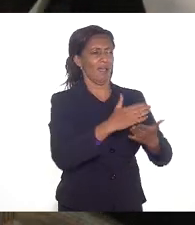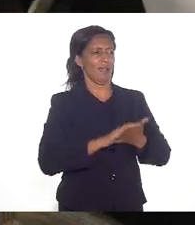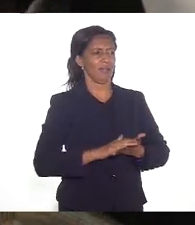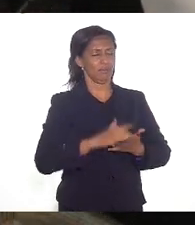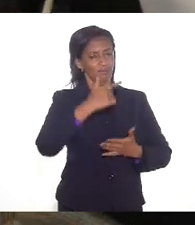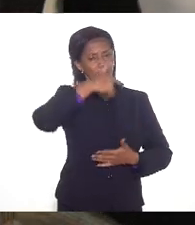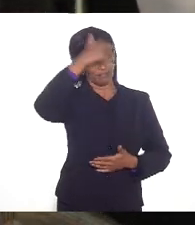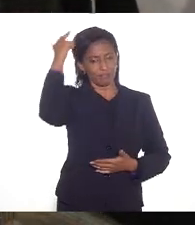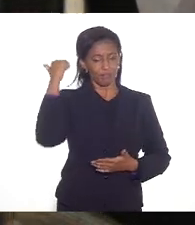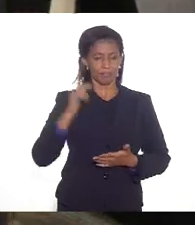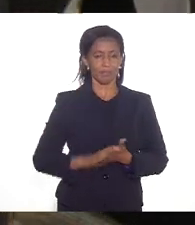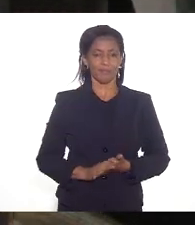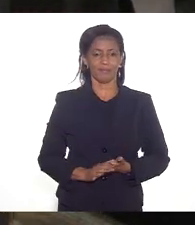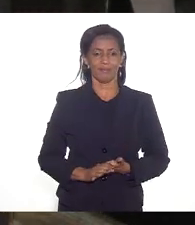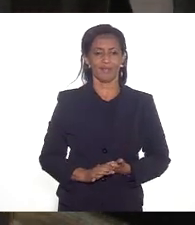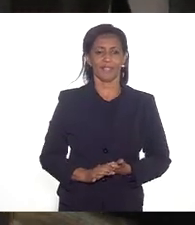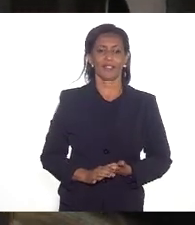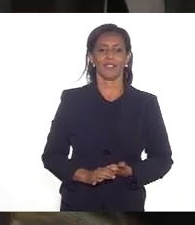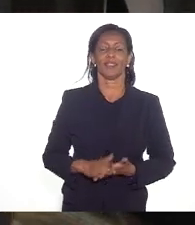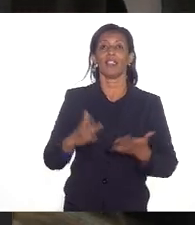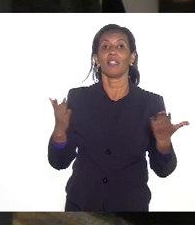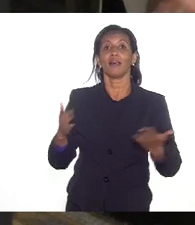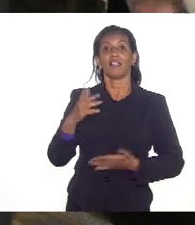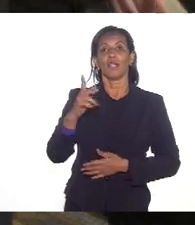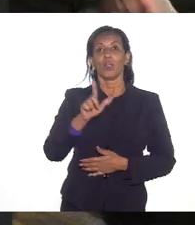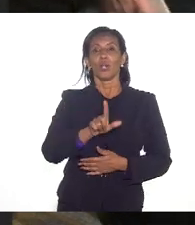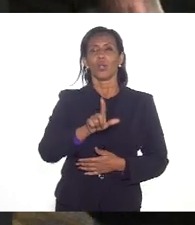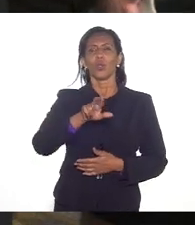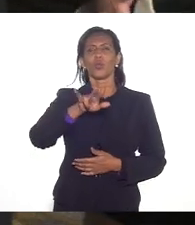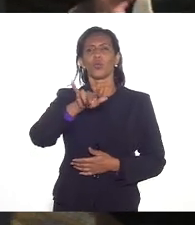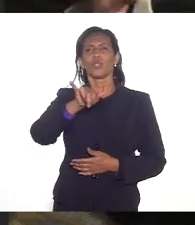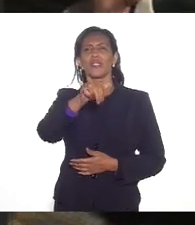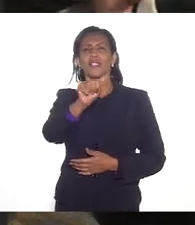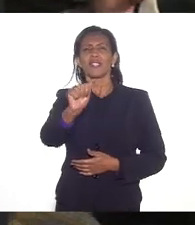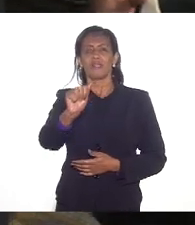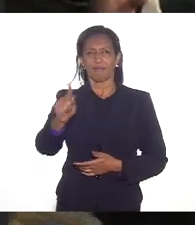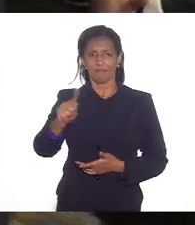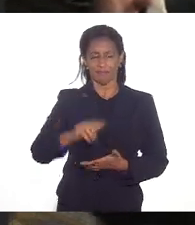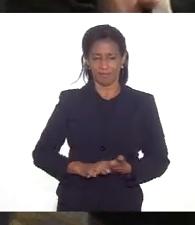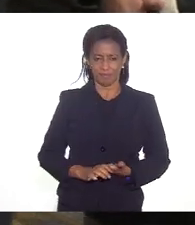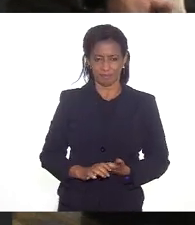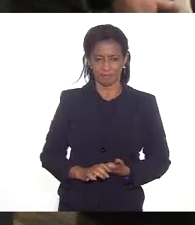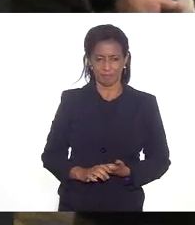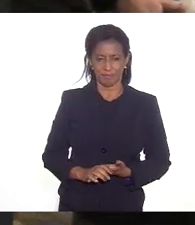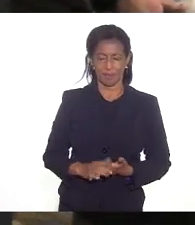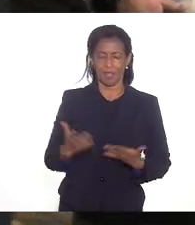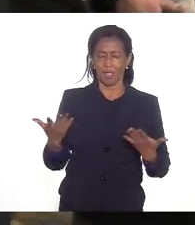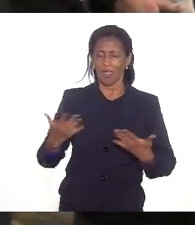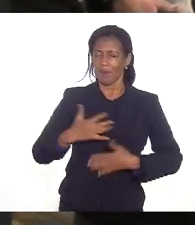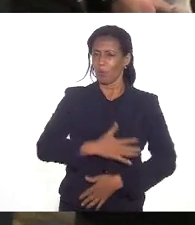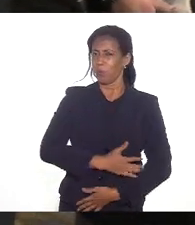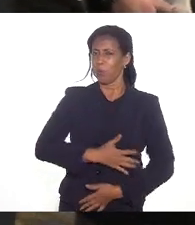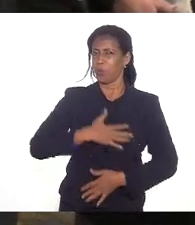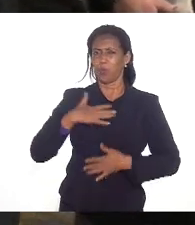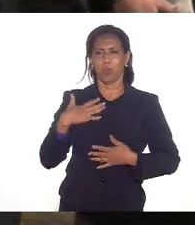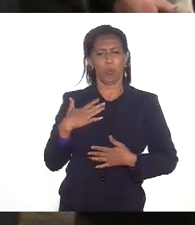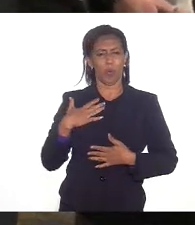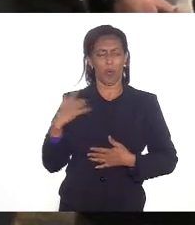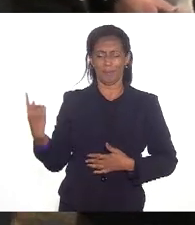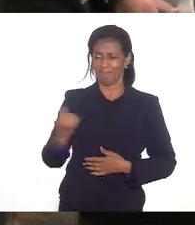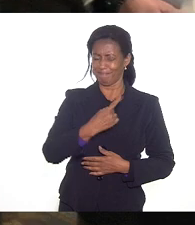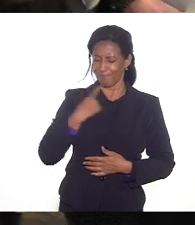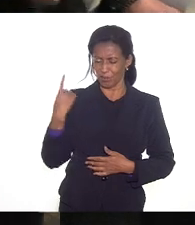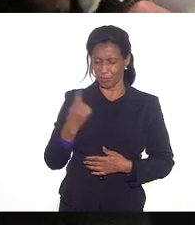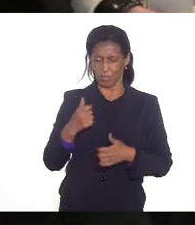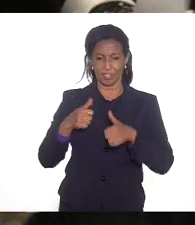terminam de minha presidente resultado da Lucinha dizendo que é Muita honra para nós estar aqui